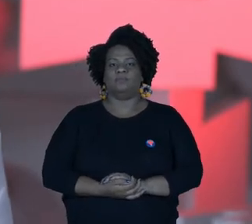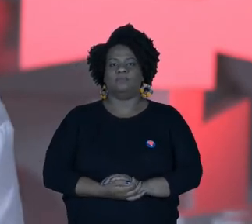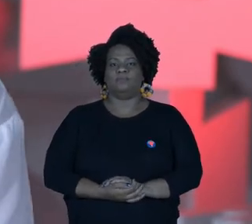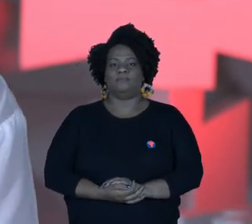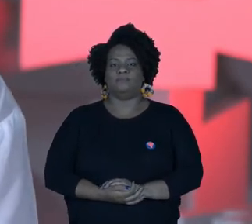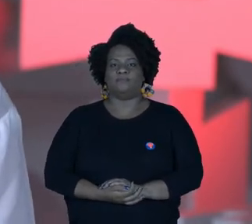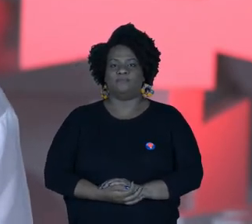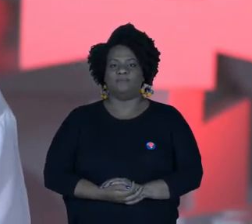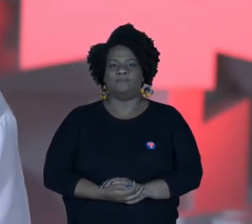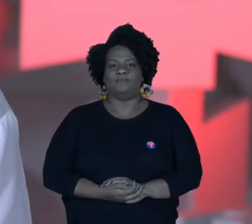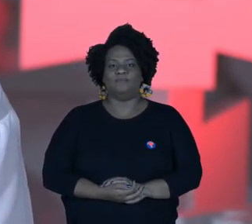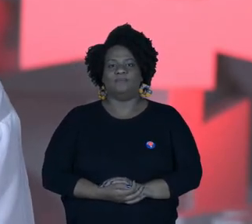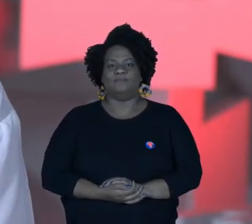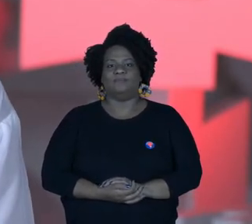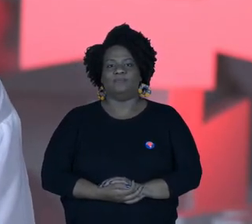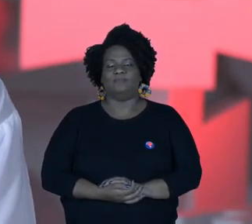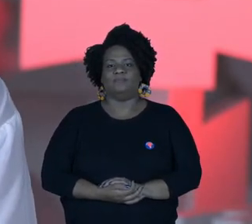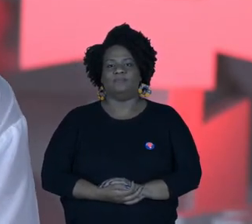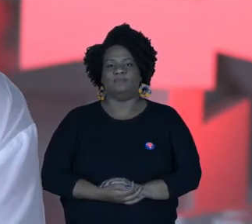Bom,